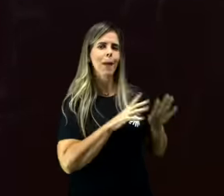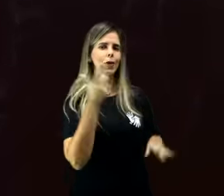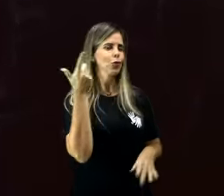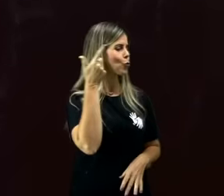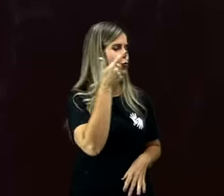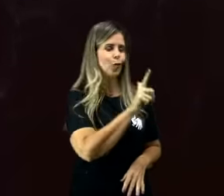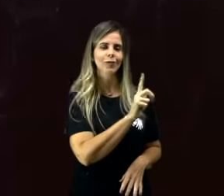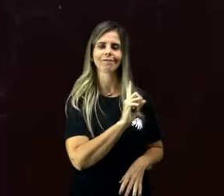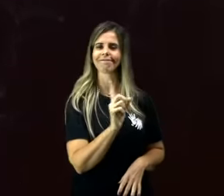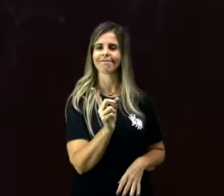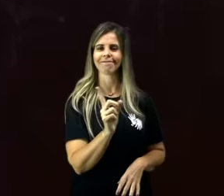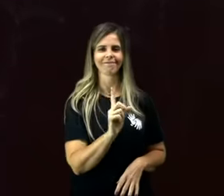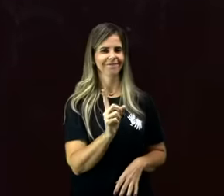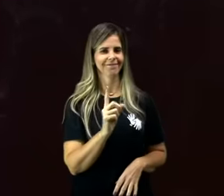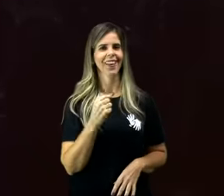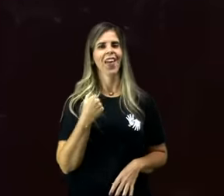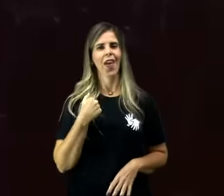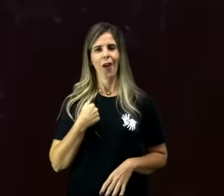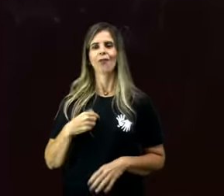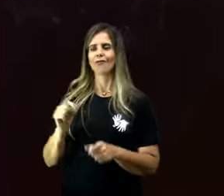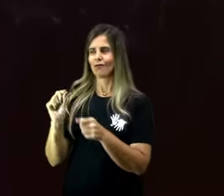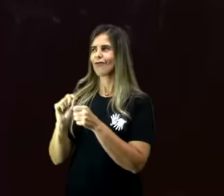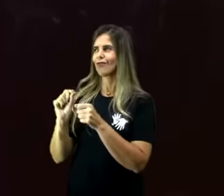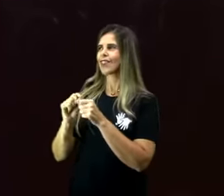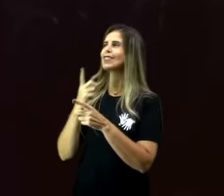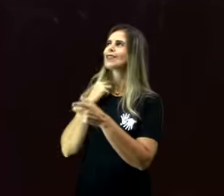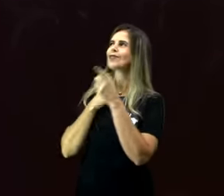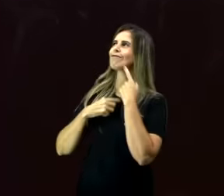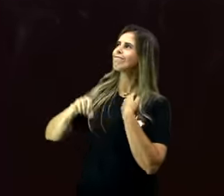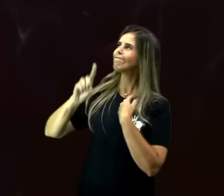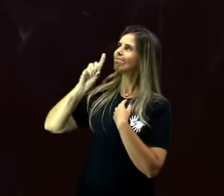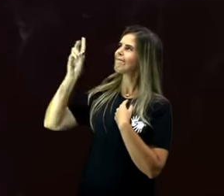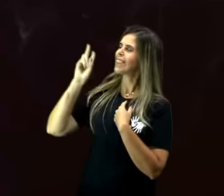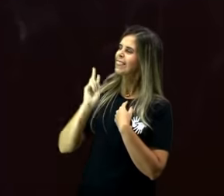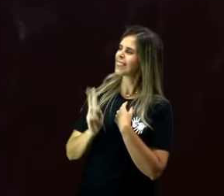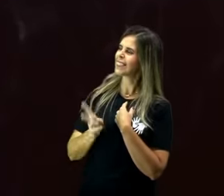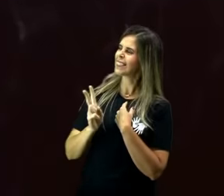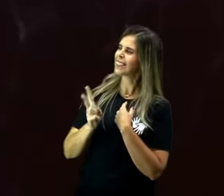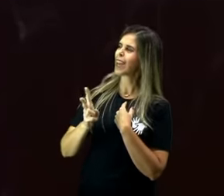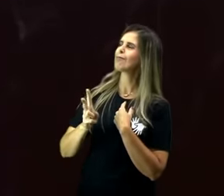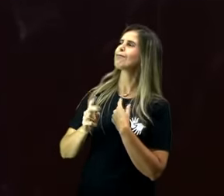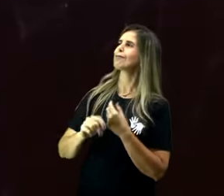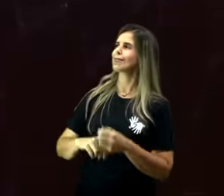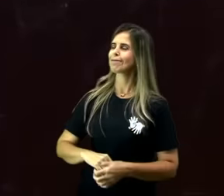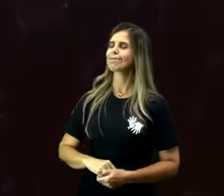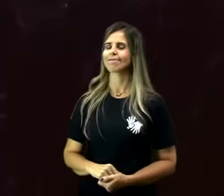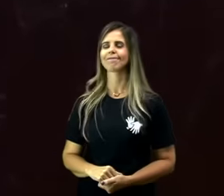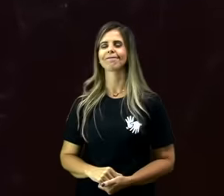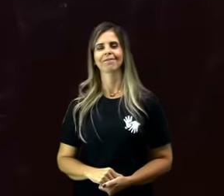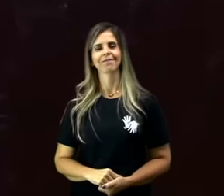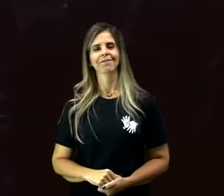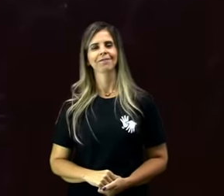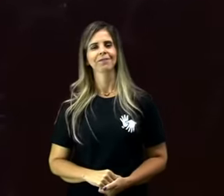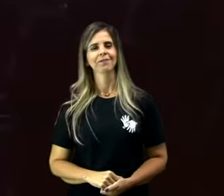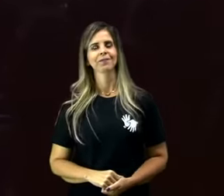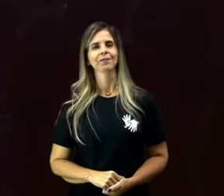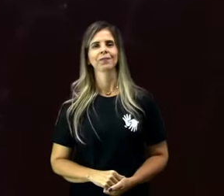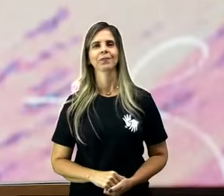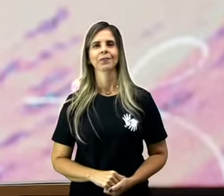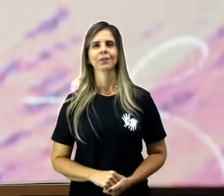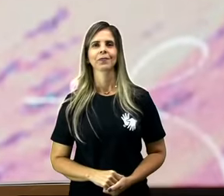vai me parar de alcançar o propósito de destino que Deus tem para a minha vida. Eu vou cumprir cada um deles.